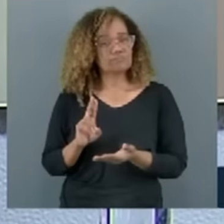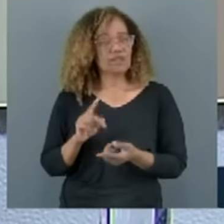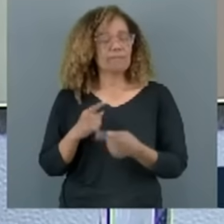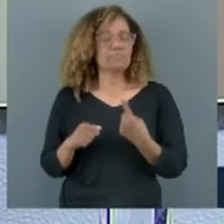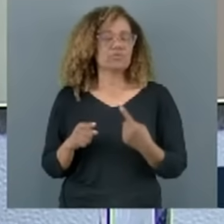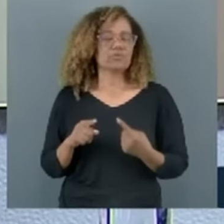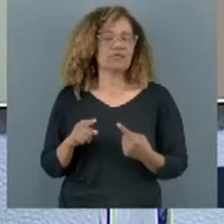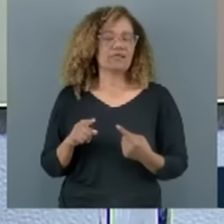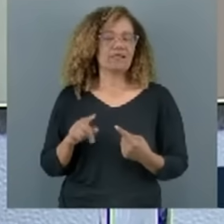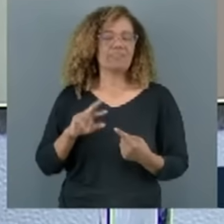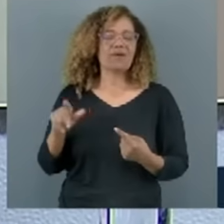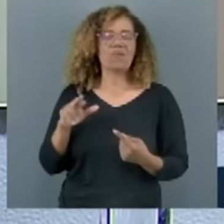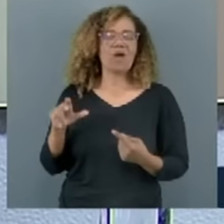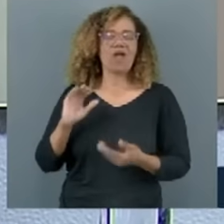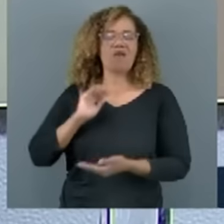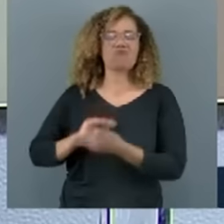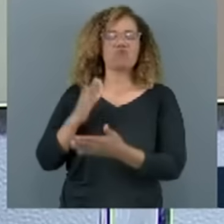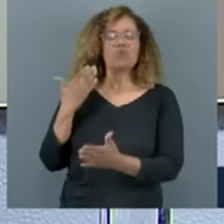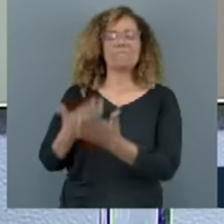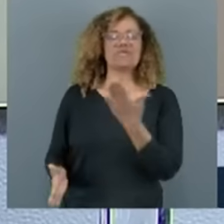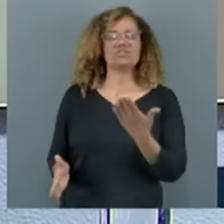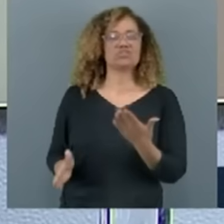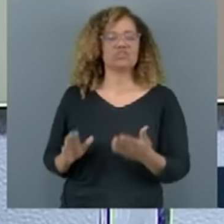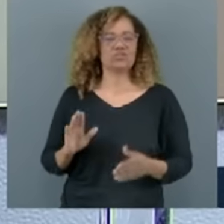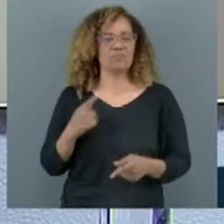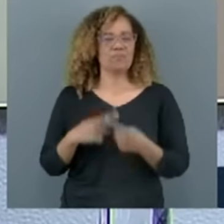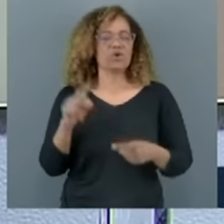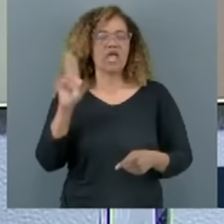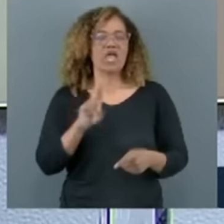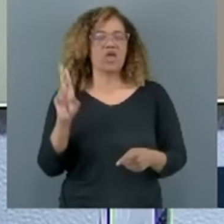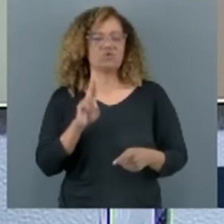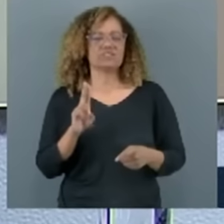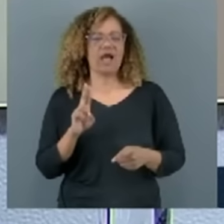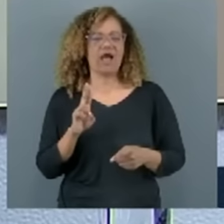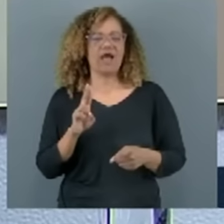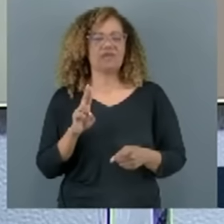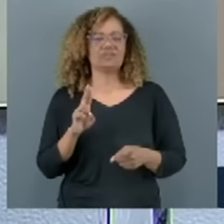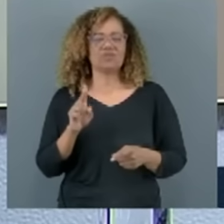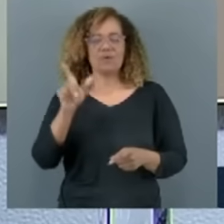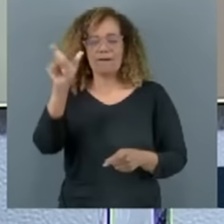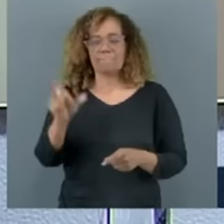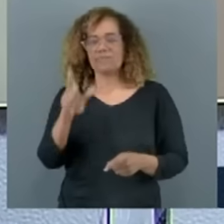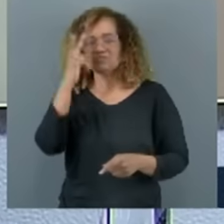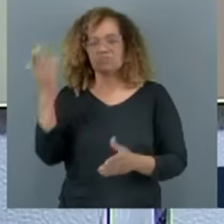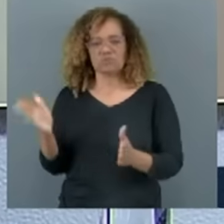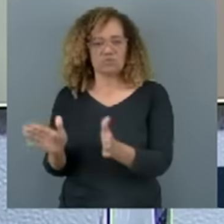chamar fundo perdido aquilo que é usado em benefício dos mais vulneráveis.